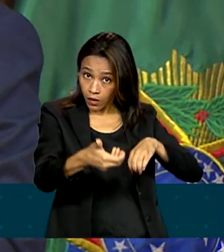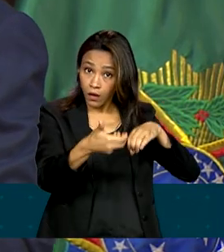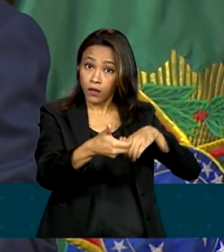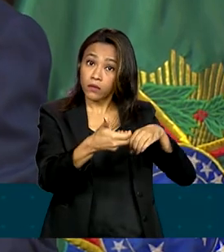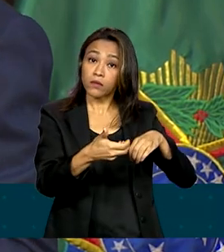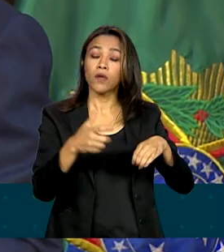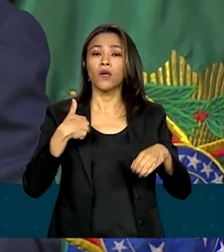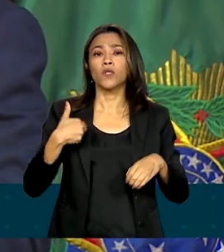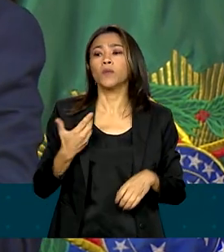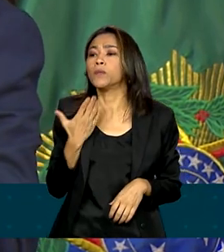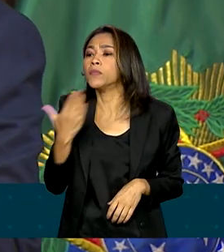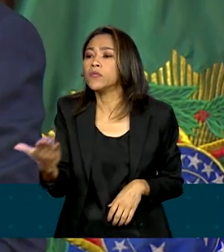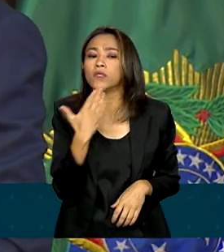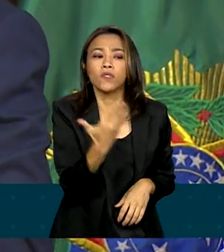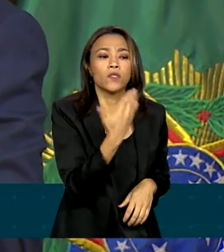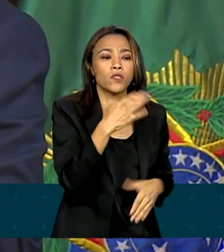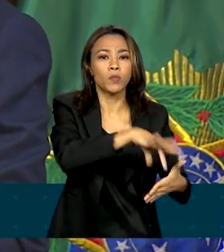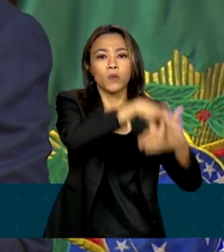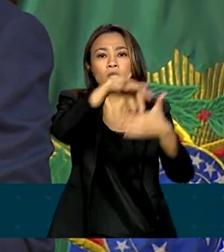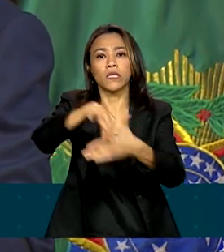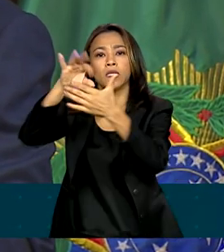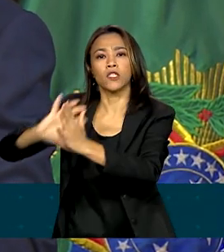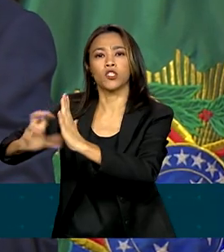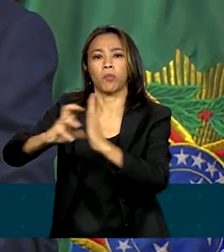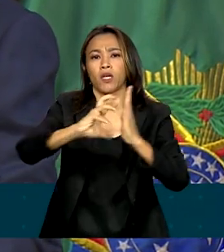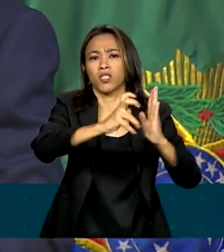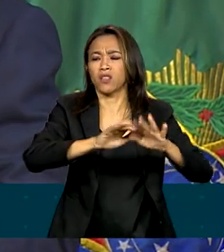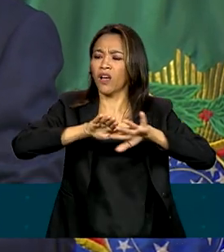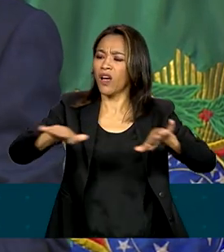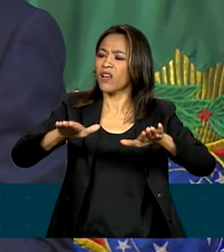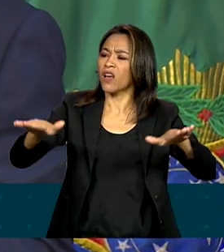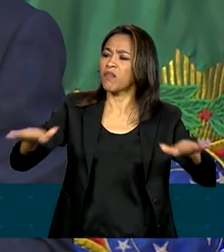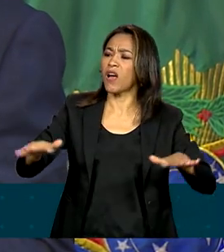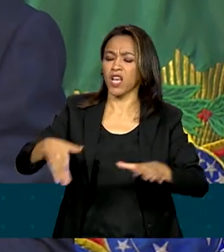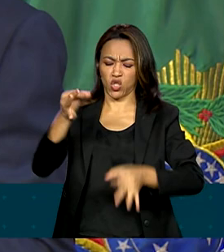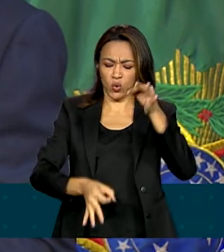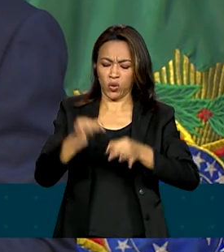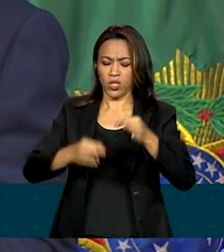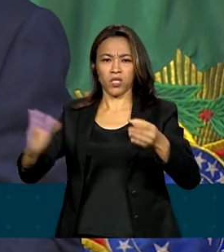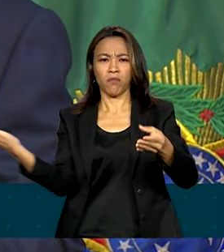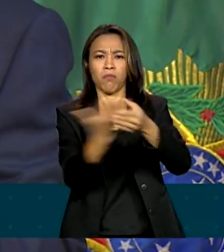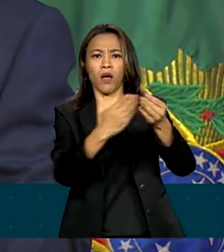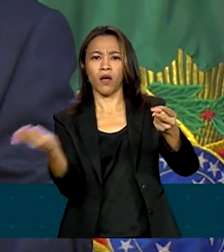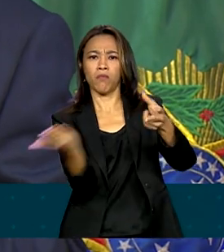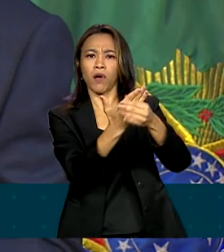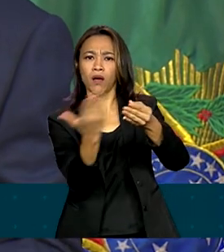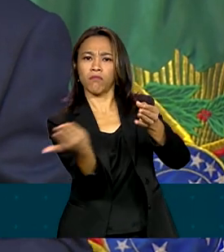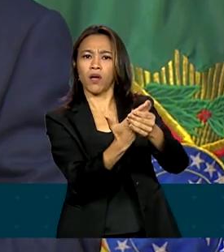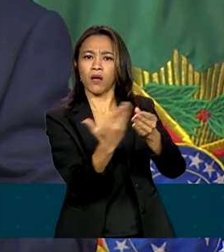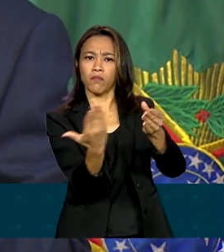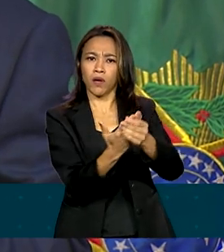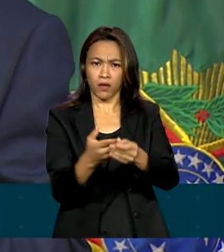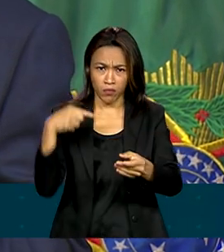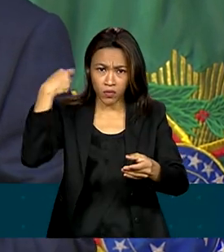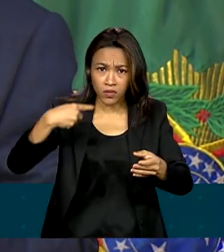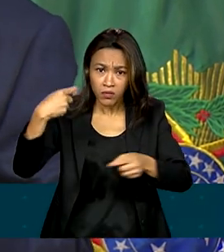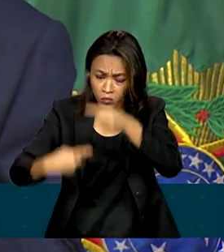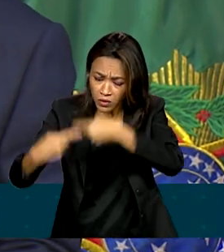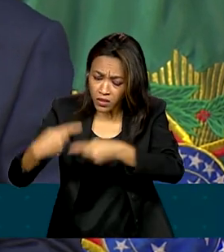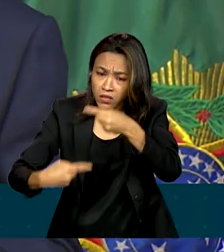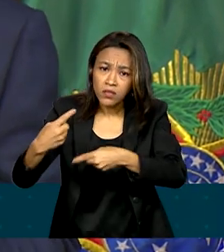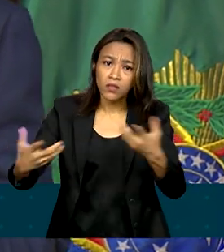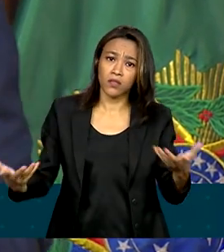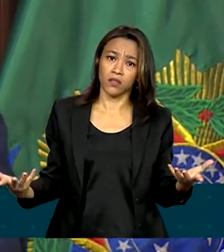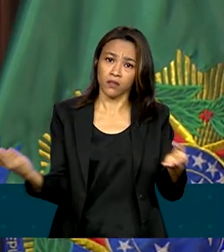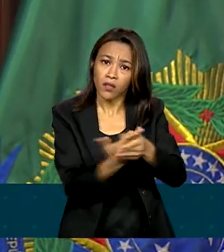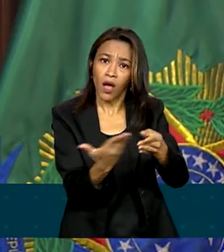amigos líderes dos partidos que é preciso parar de judicializar a política. Nós temos culpa de tanta